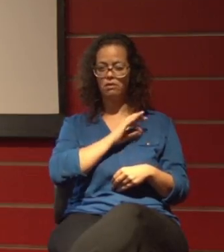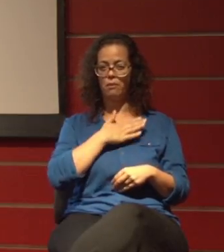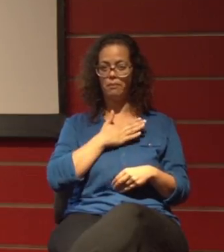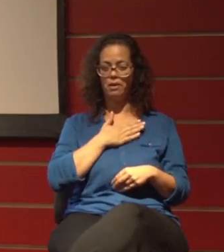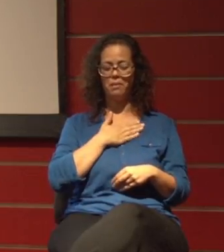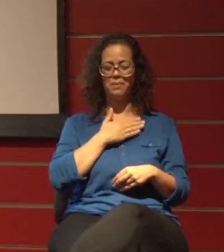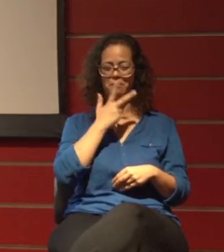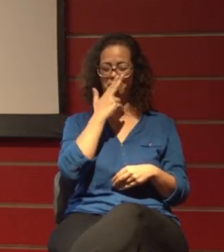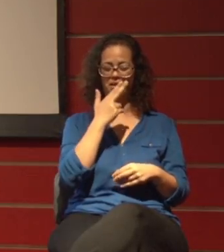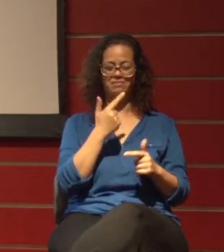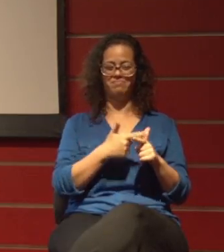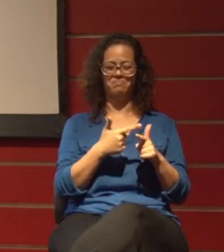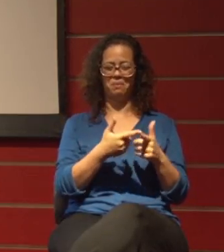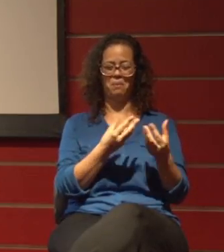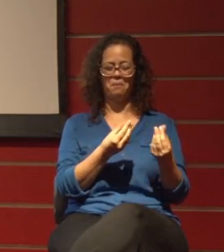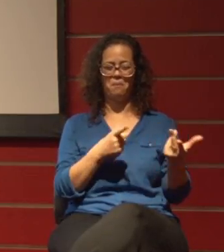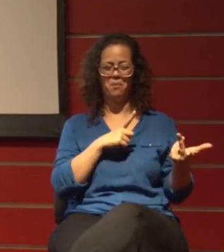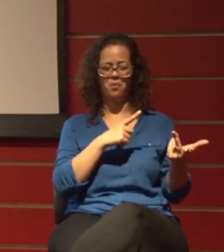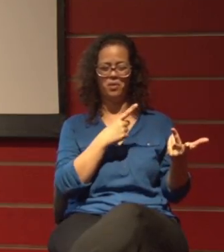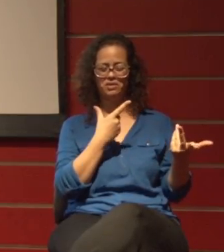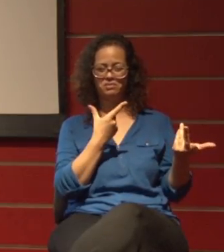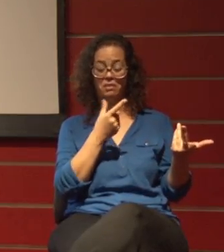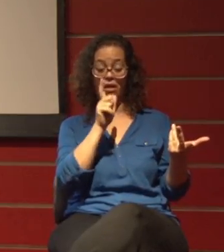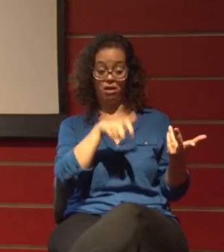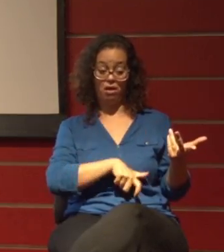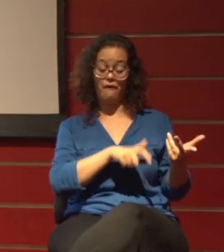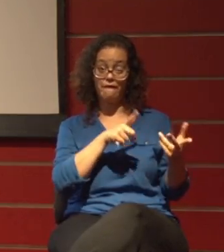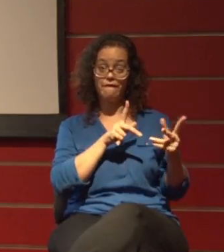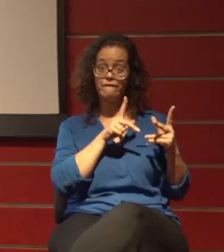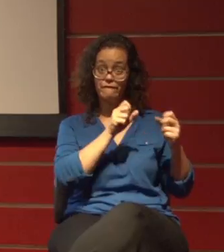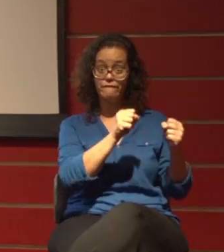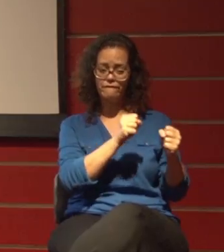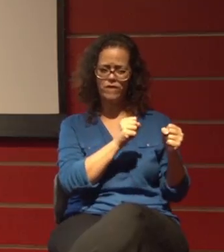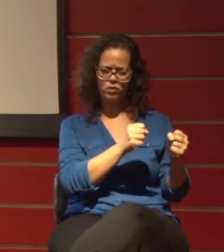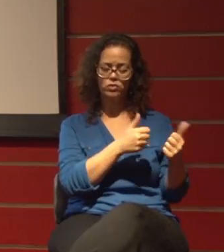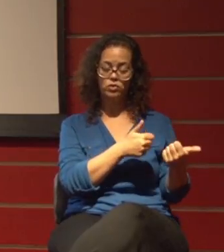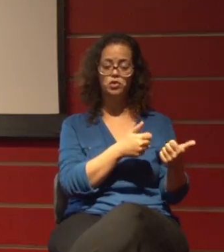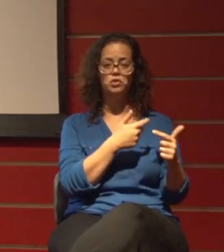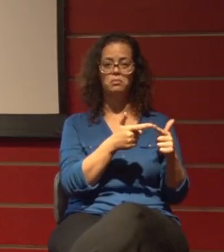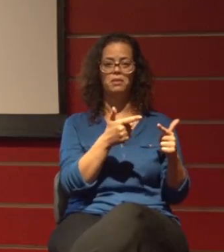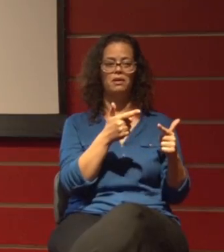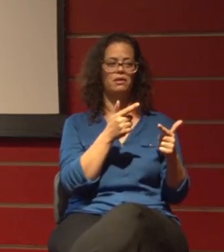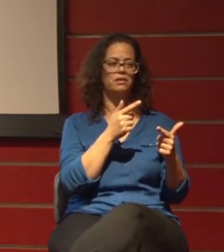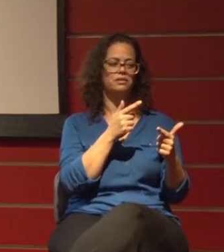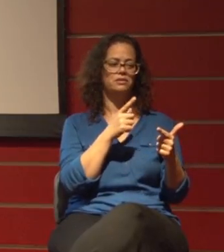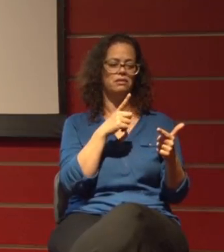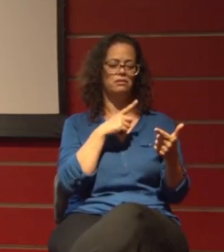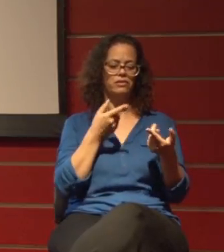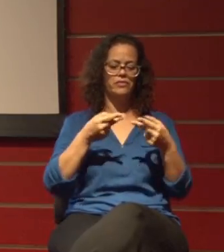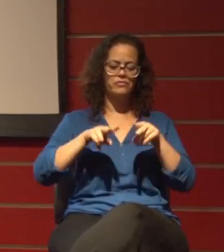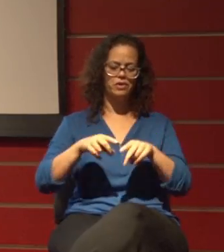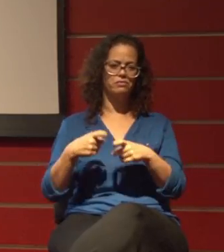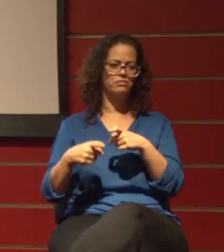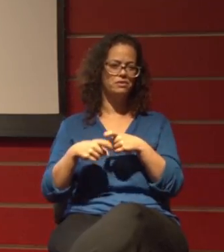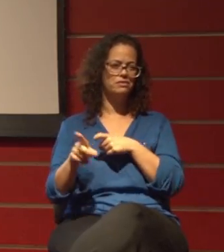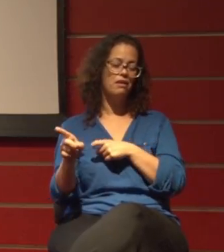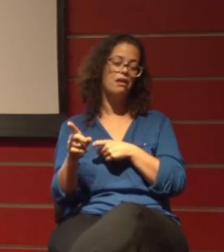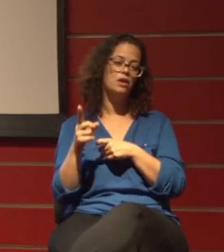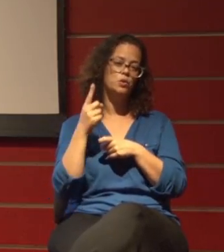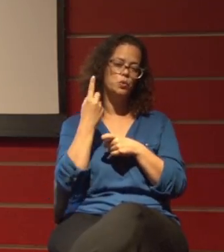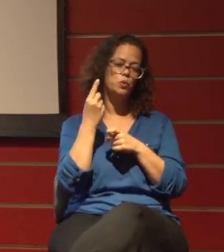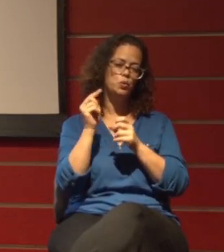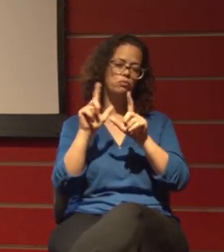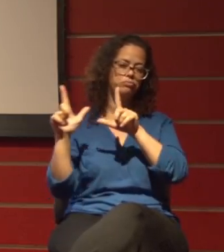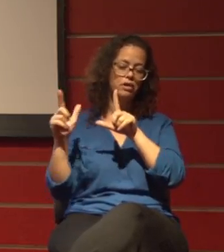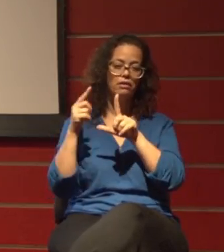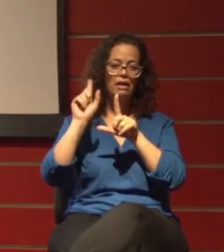pouco problemática ela é um personagem super forte e tal mas ela acaba dormindo com ele tipo no primeiro episódio e isso é